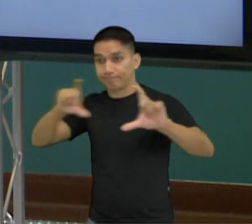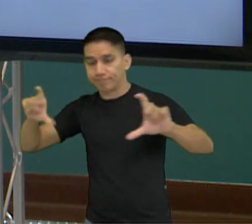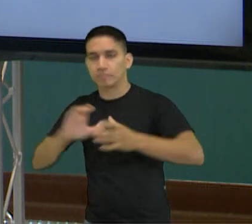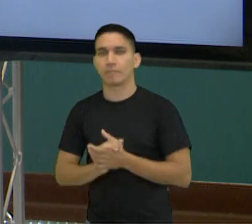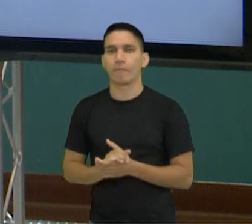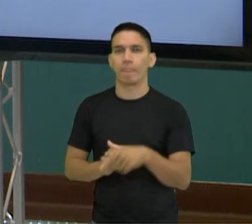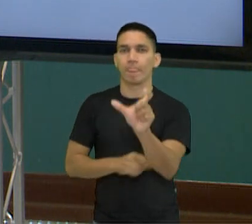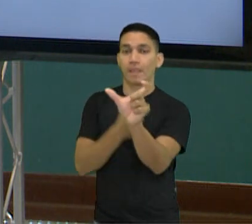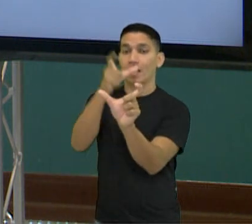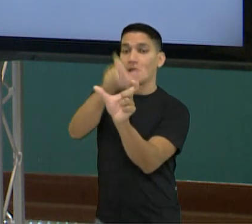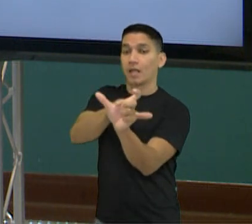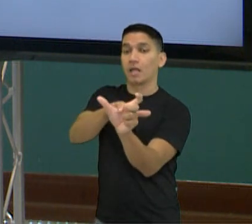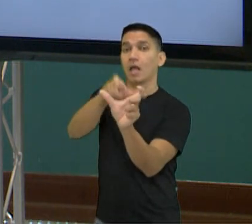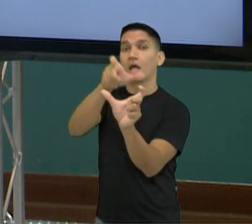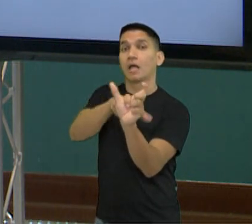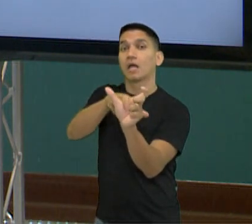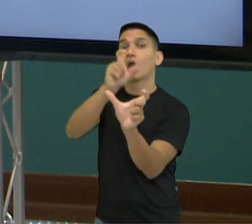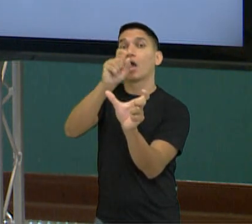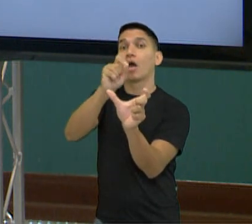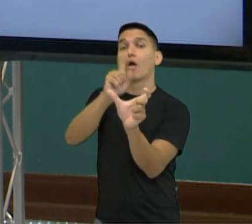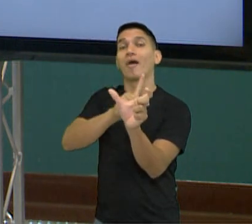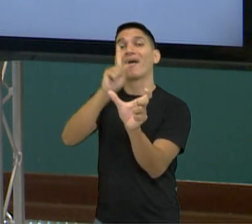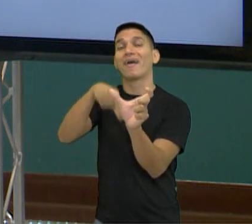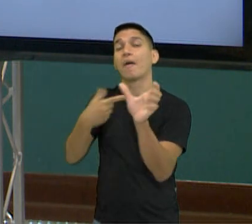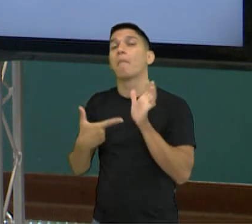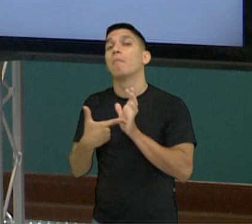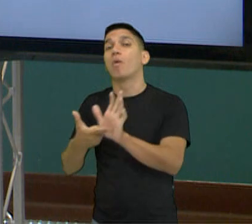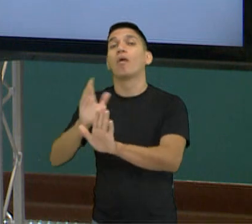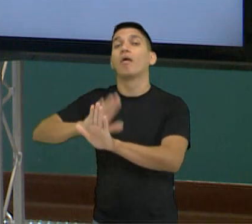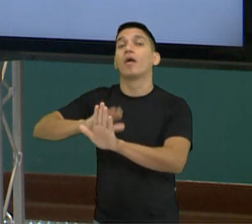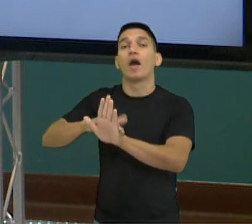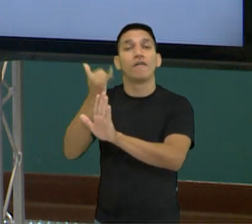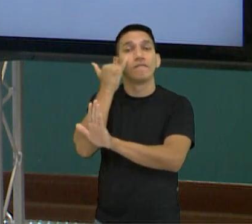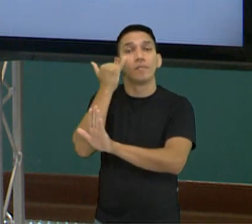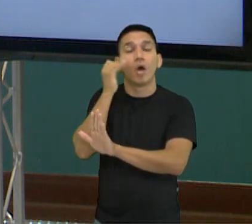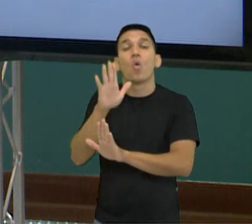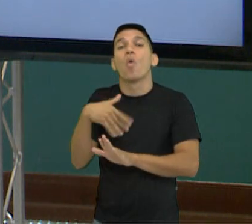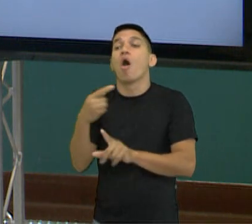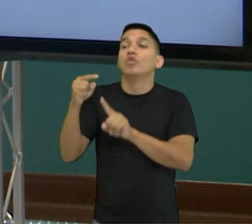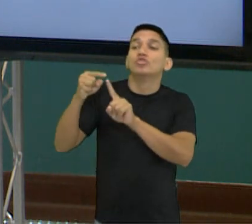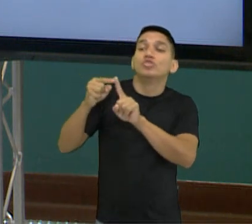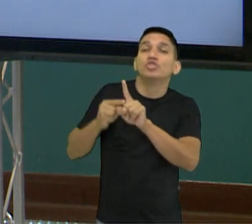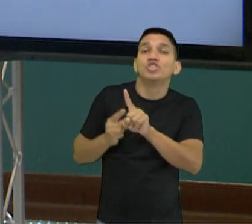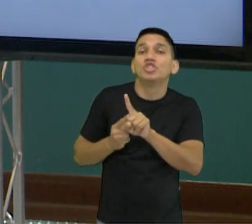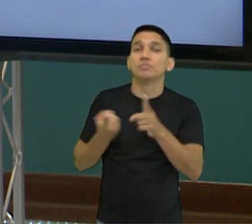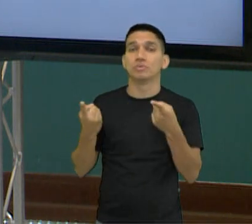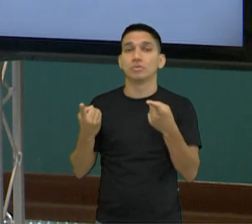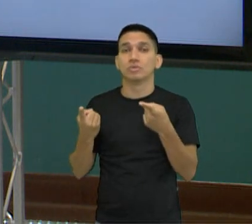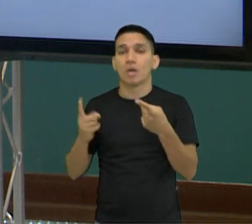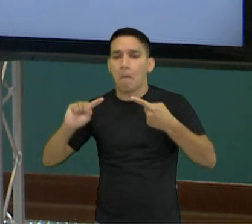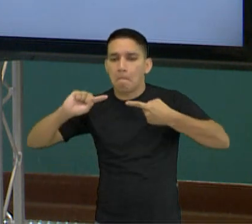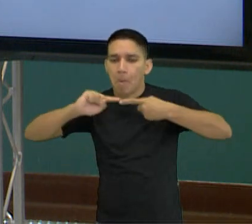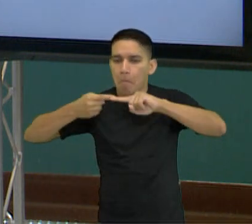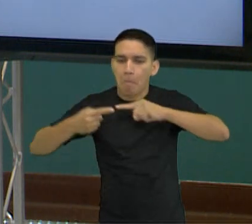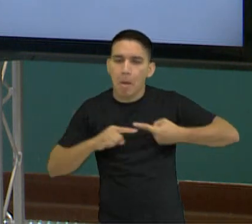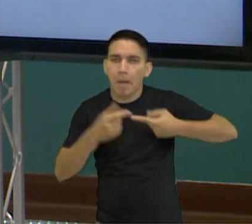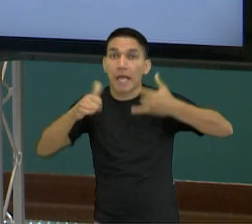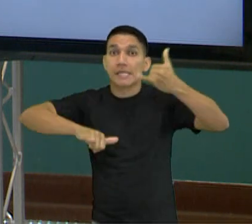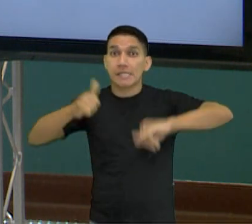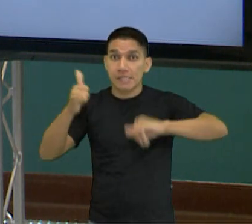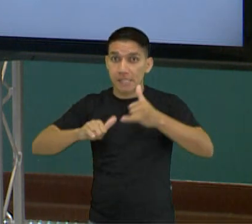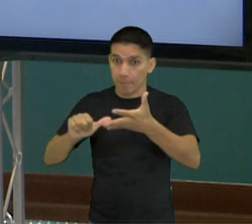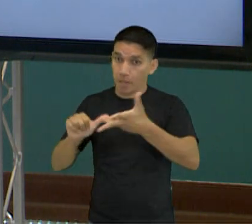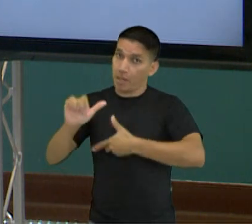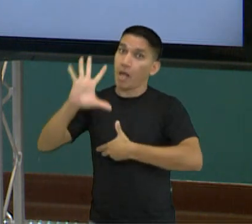O infixo, a parte intermediária, vai indicar o tipo de ligação química que esta